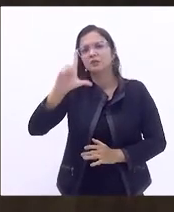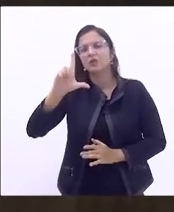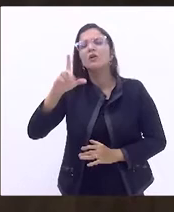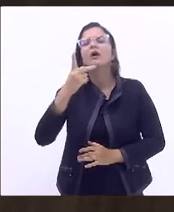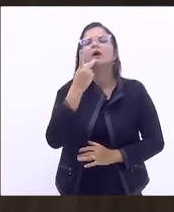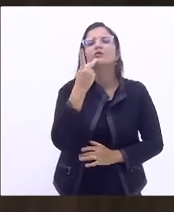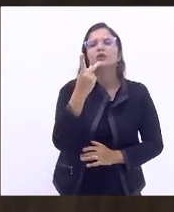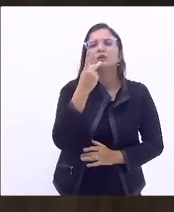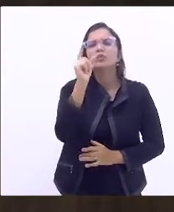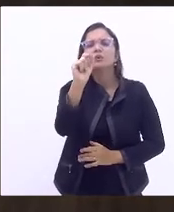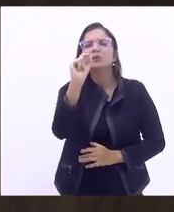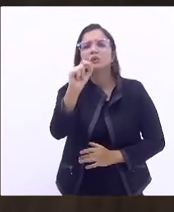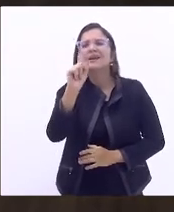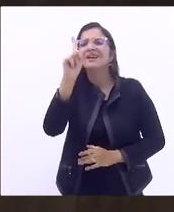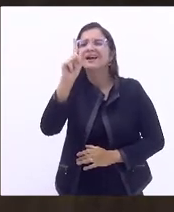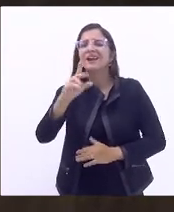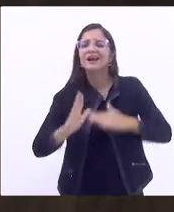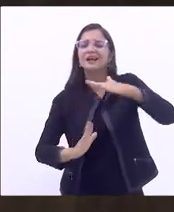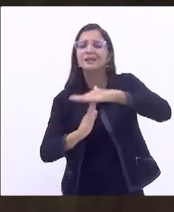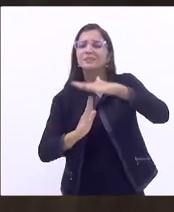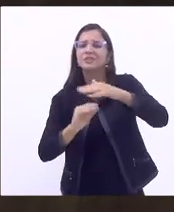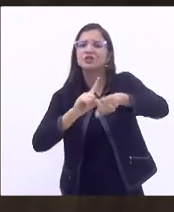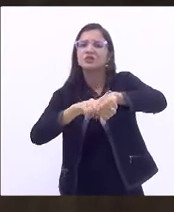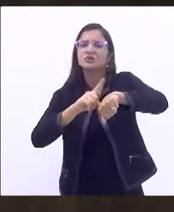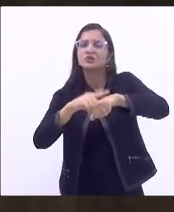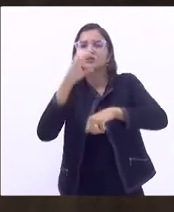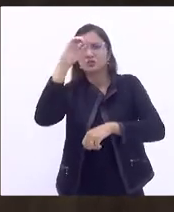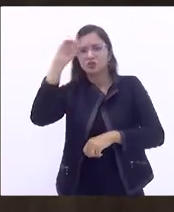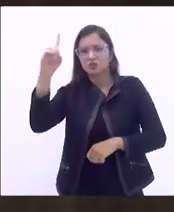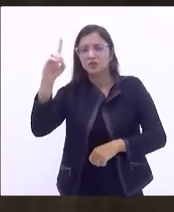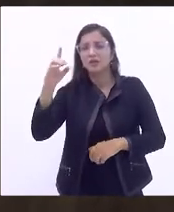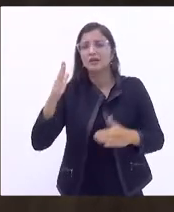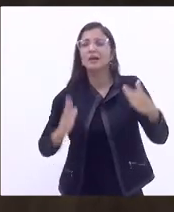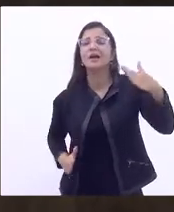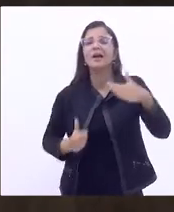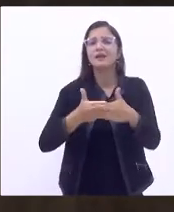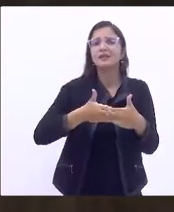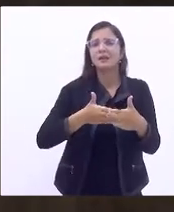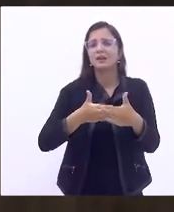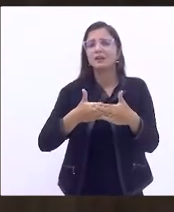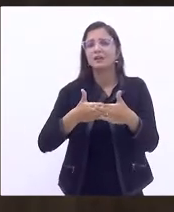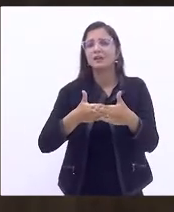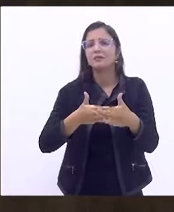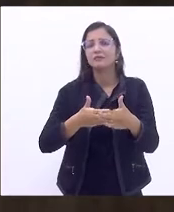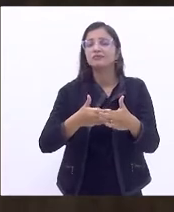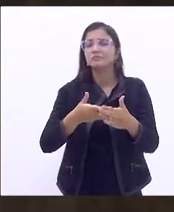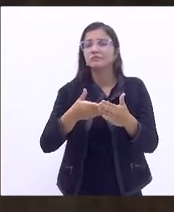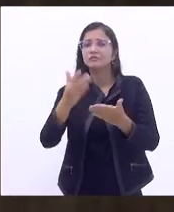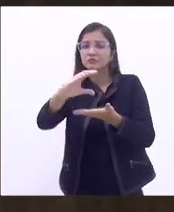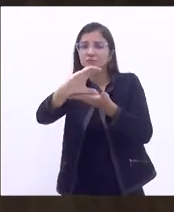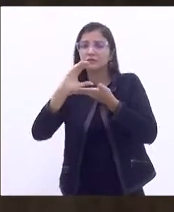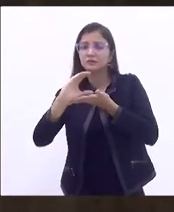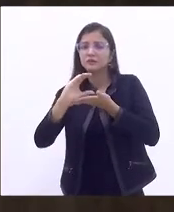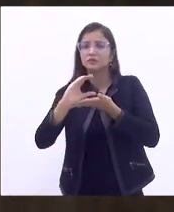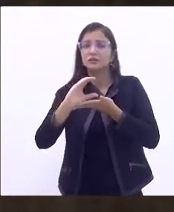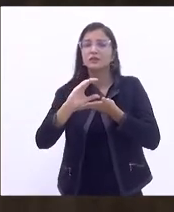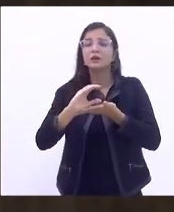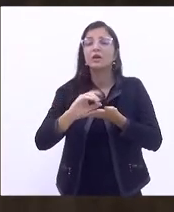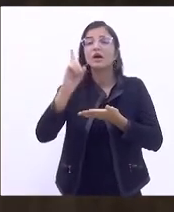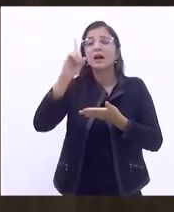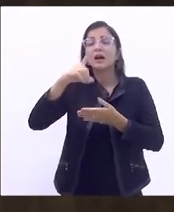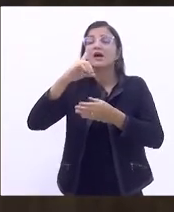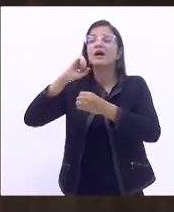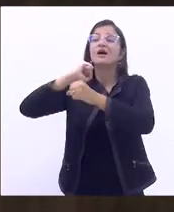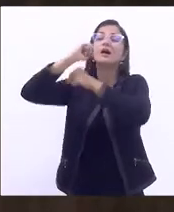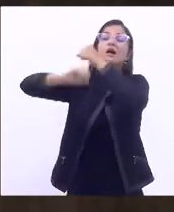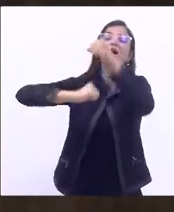prazos incompatíveis, porque o prazo máximo do benefício fiscal é